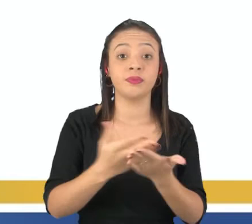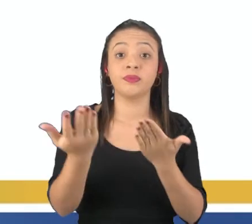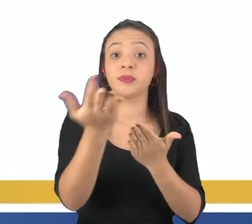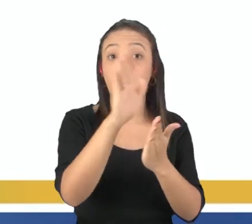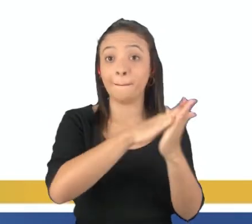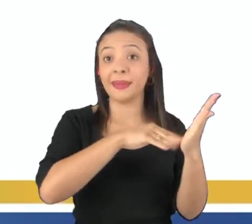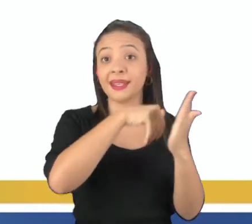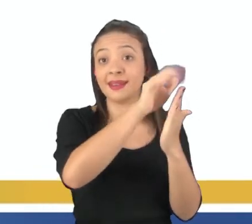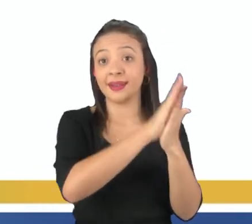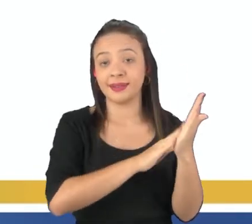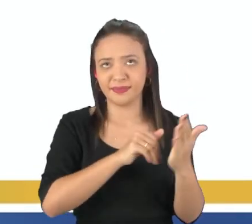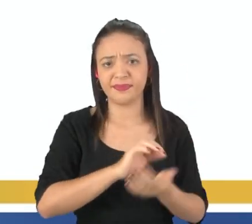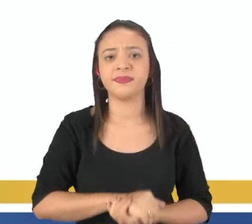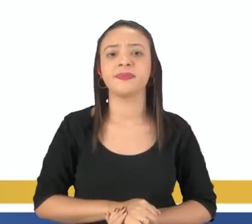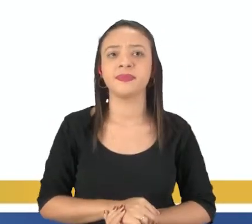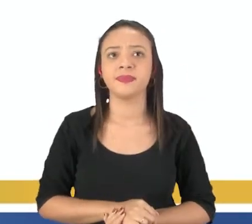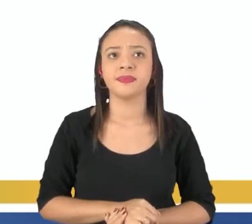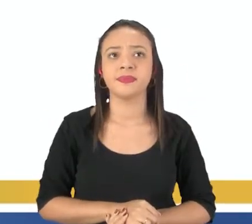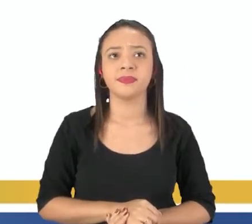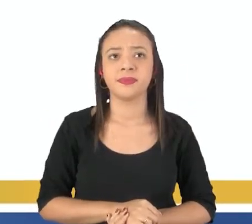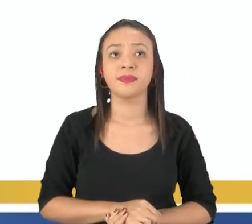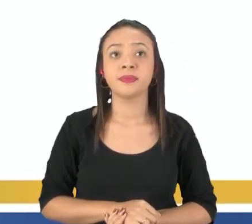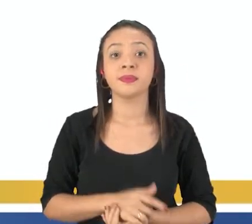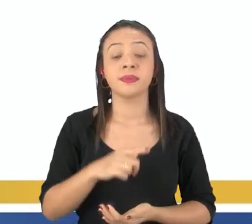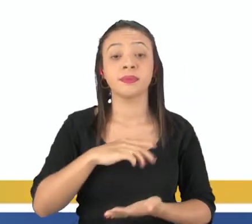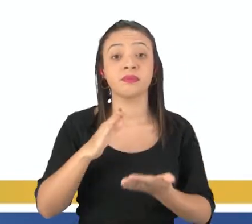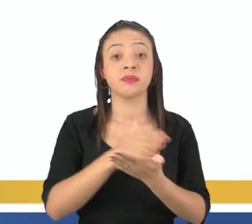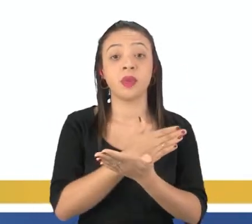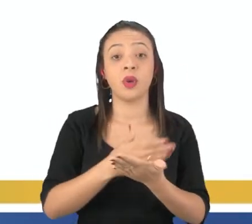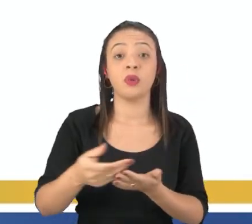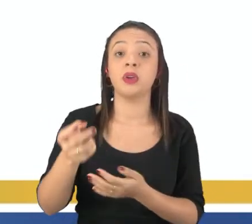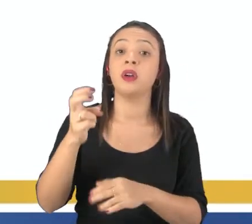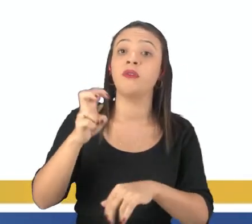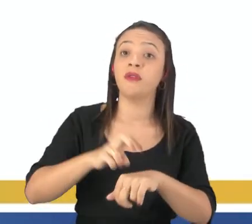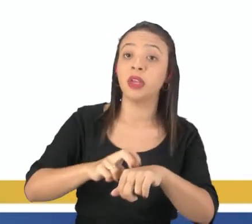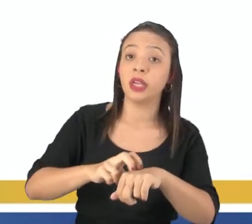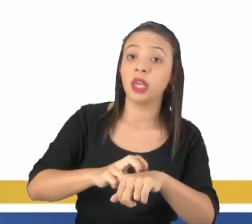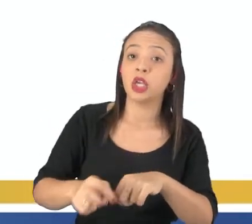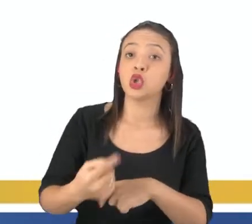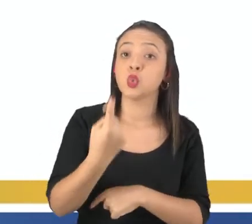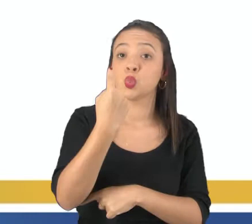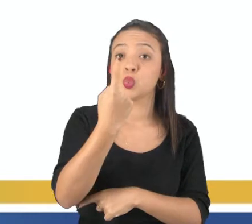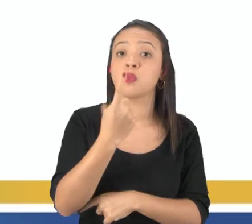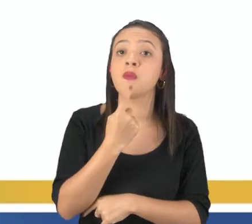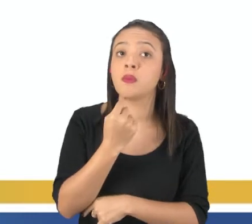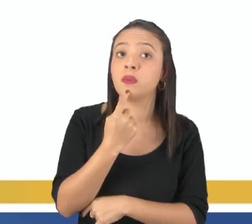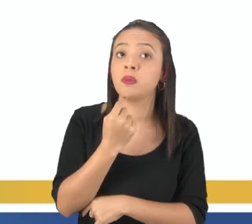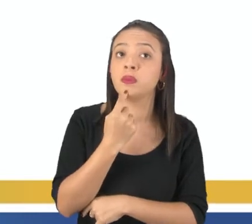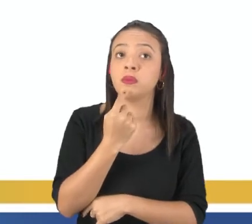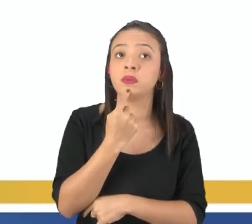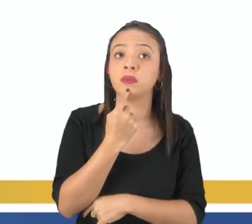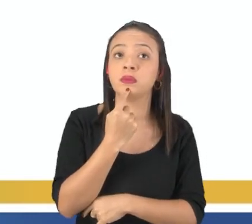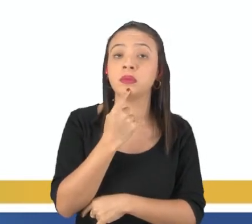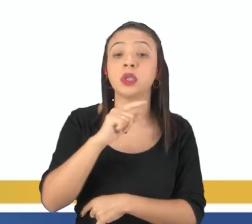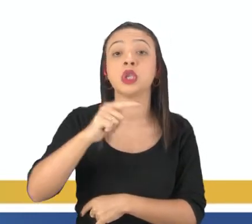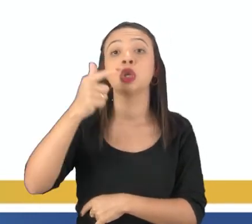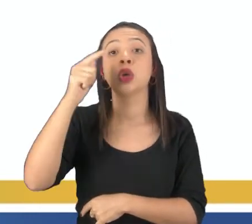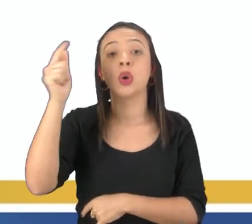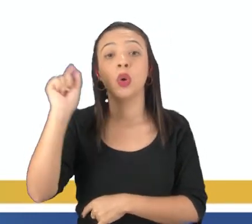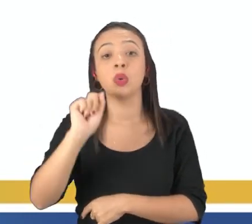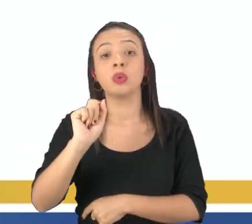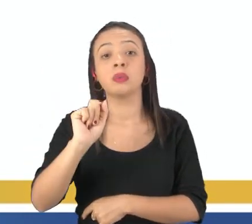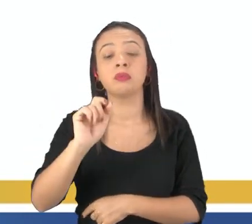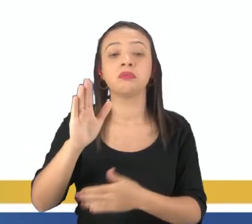estão pintadas né temos aí Alguns pintados de verde um pintado de vermelho e